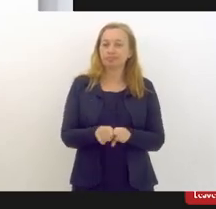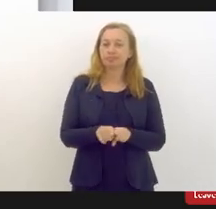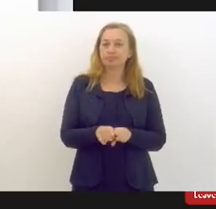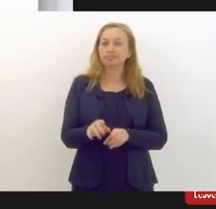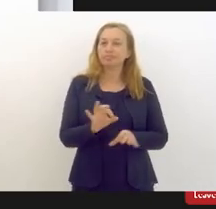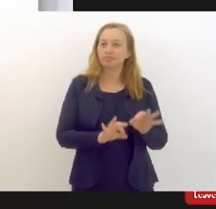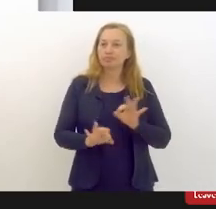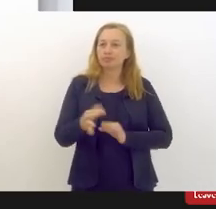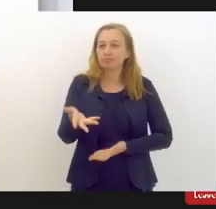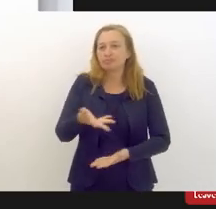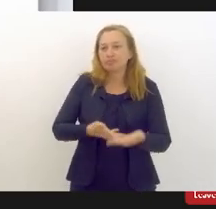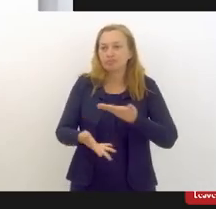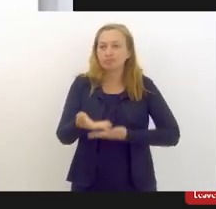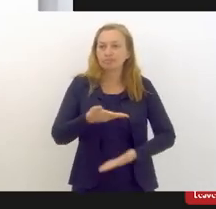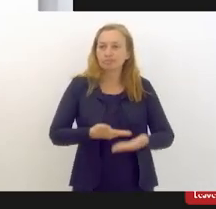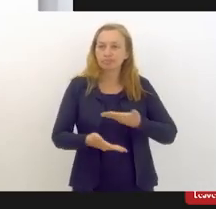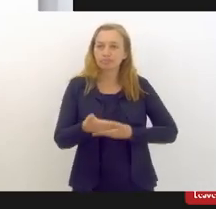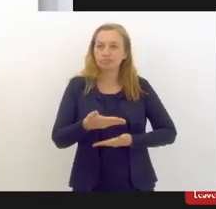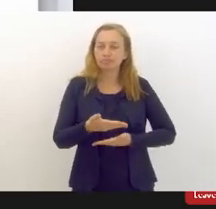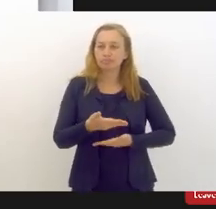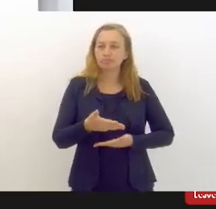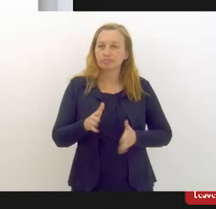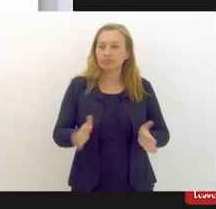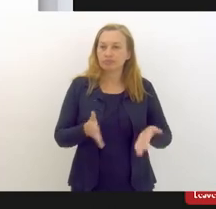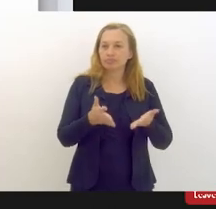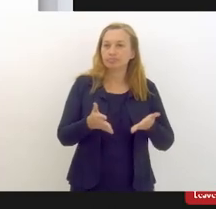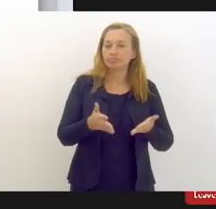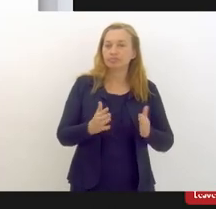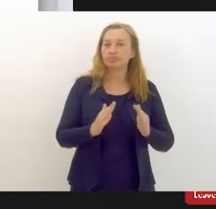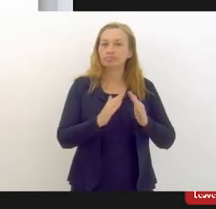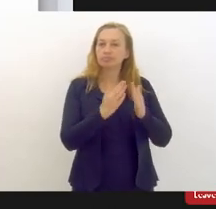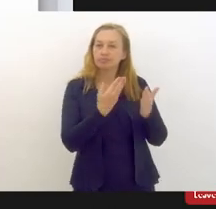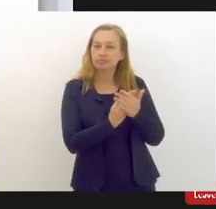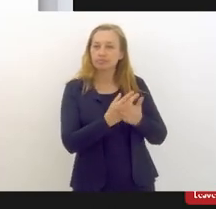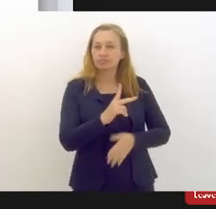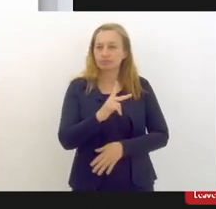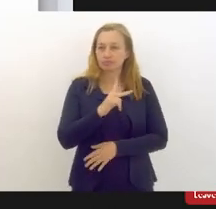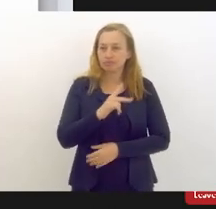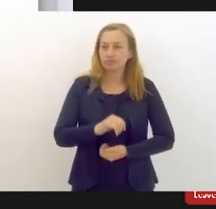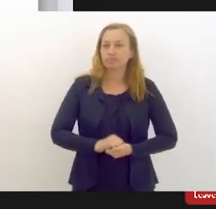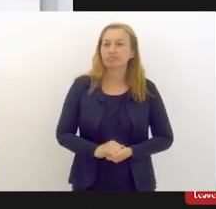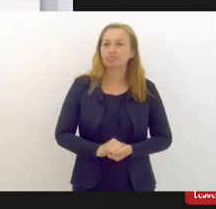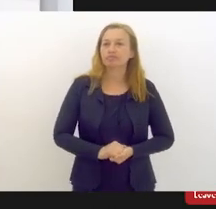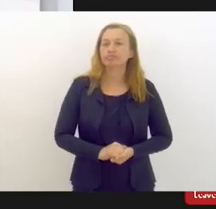realizados em parceria com iniciativas privadas. Pode passar, Alexandre.